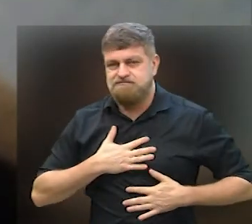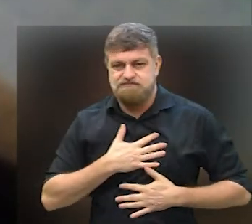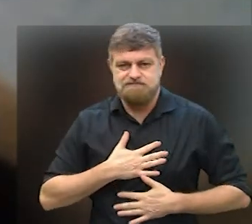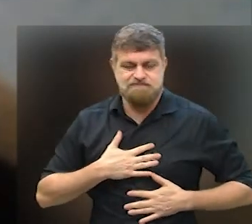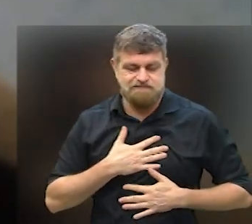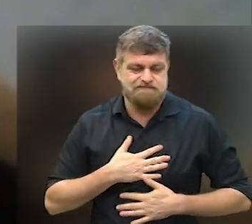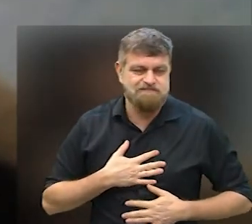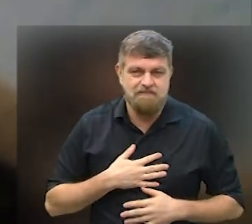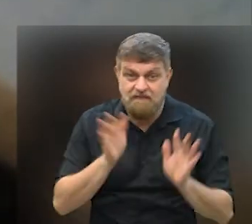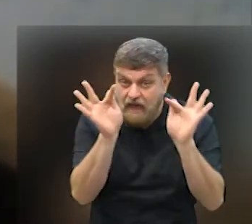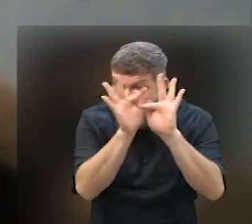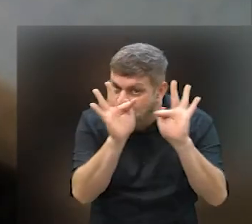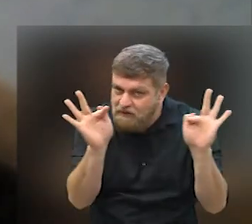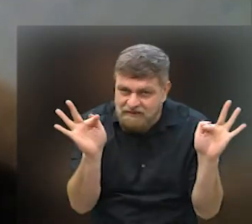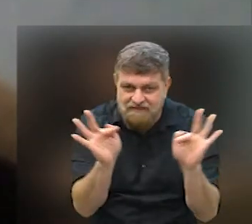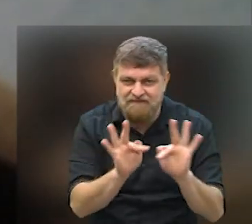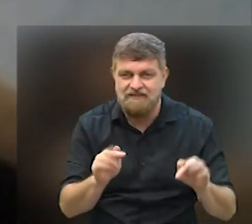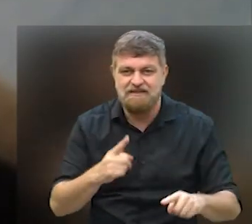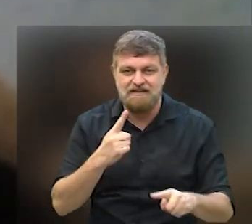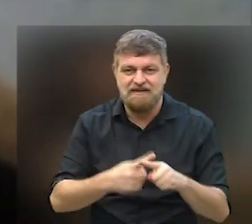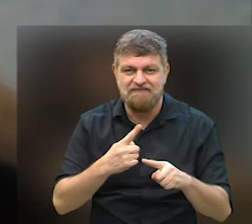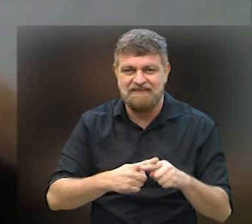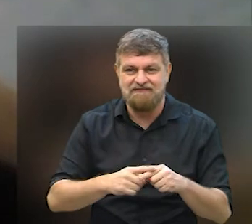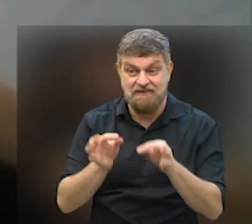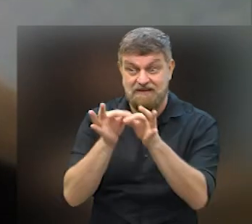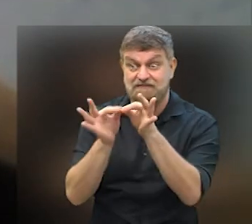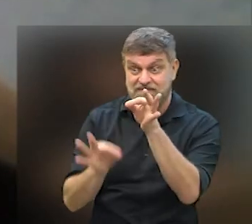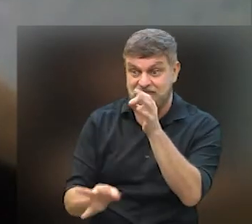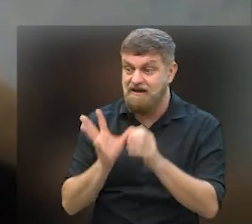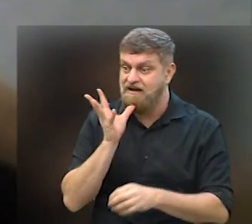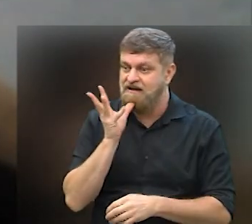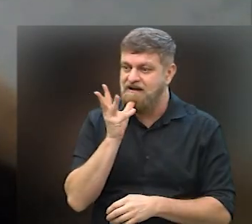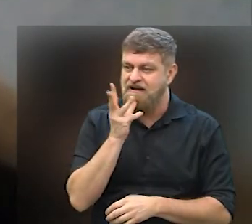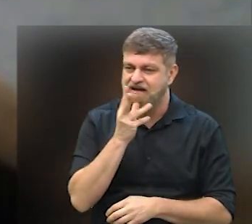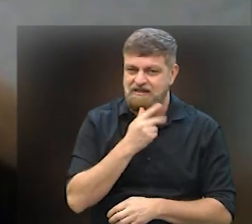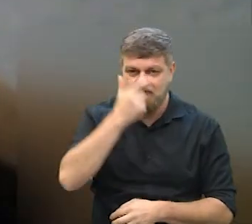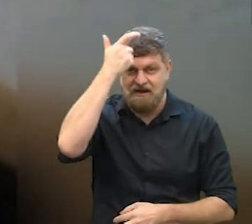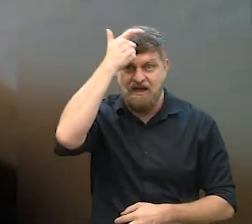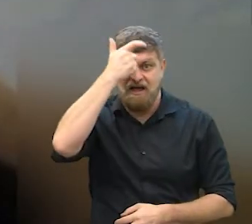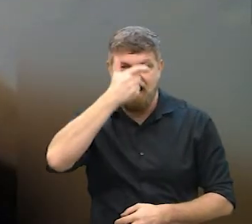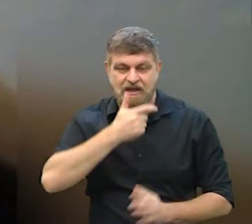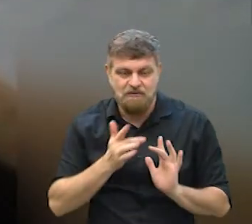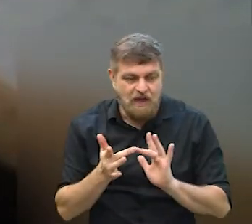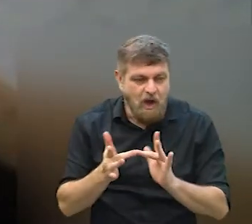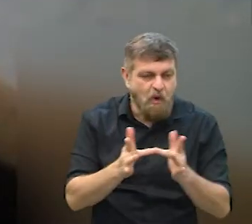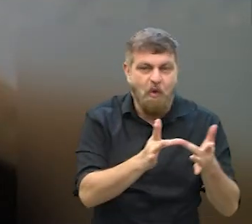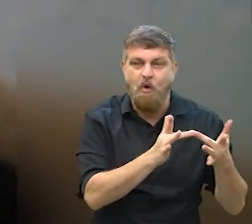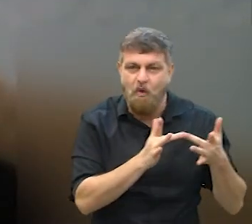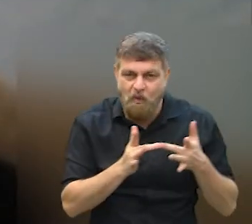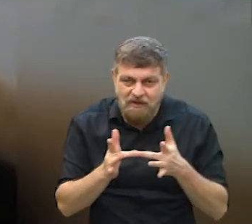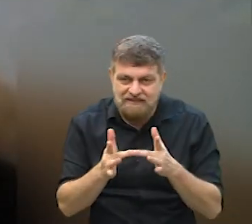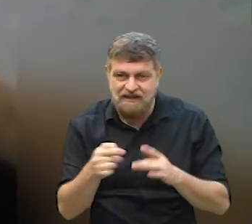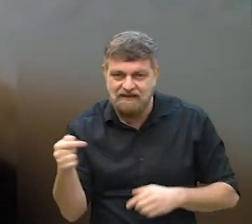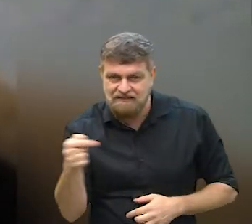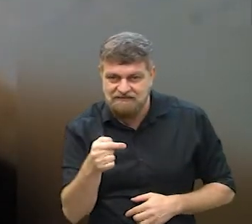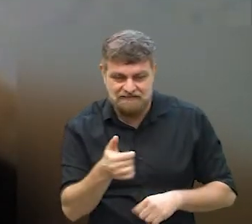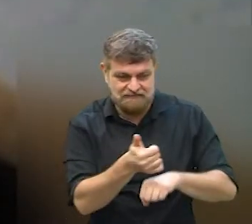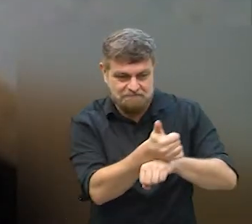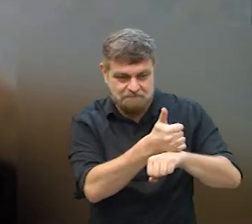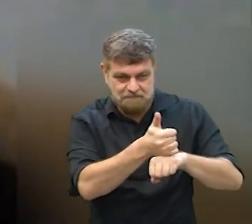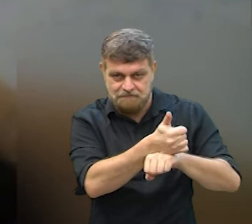muito agradável aquela cerimônia. Foi até longa, foi bastante interessante para eu ter um pouco mais de contato com